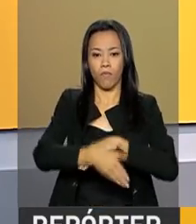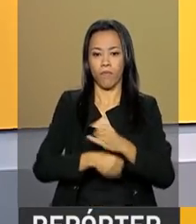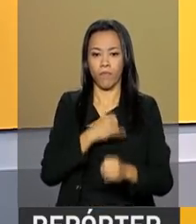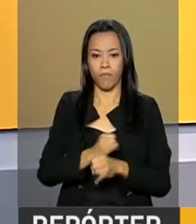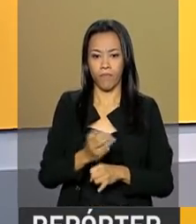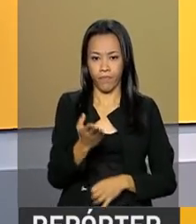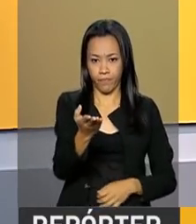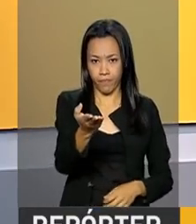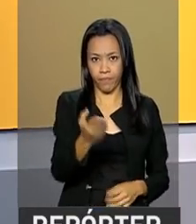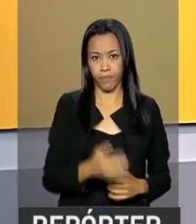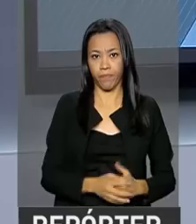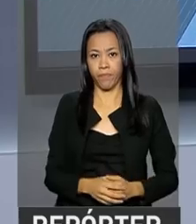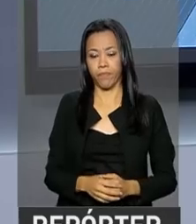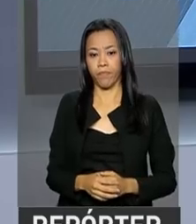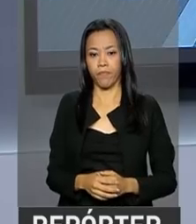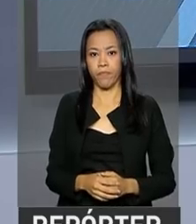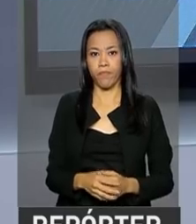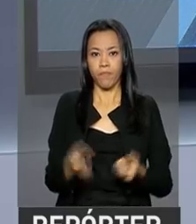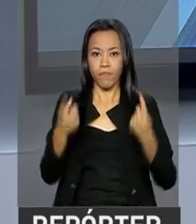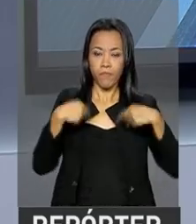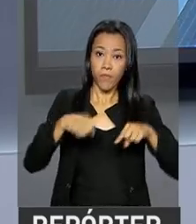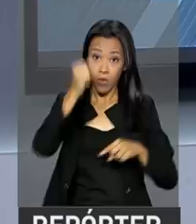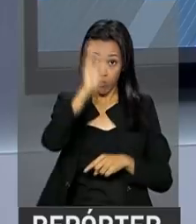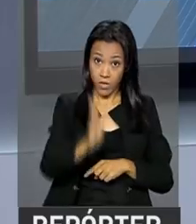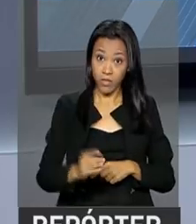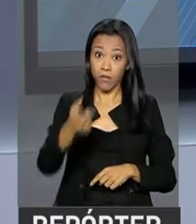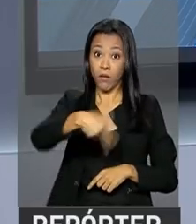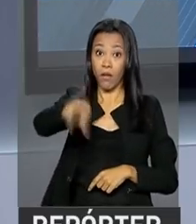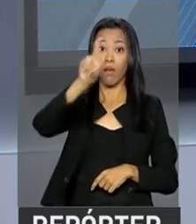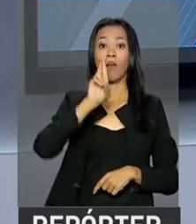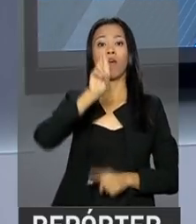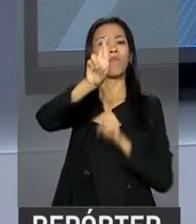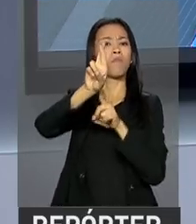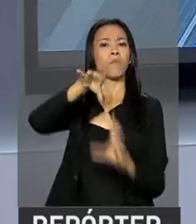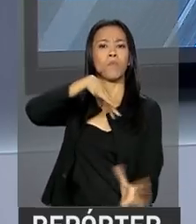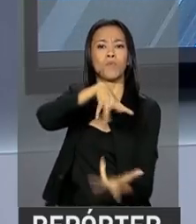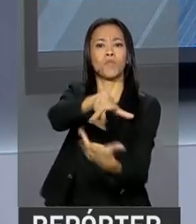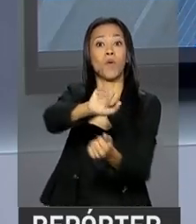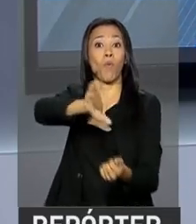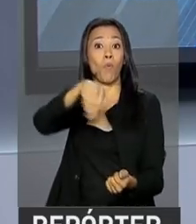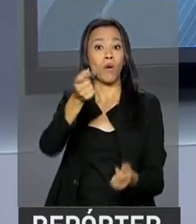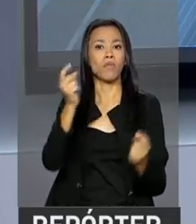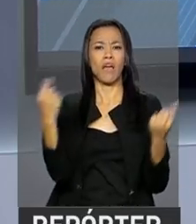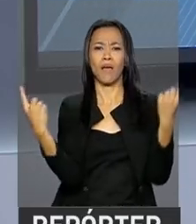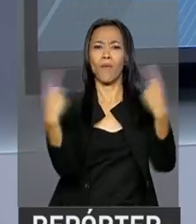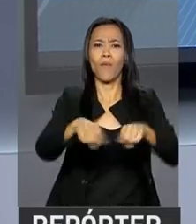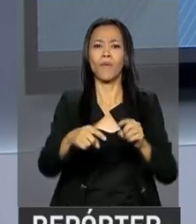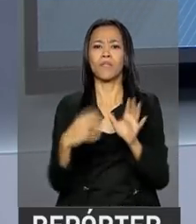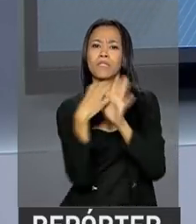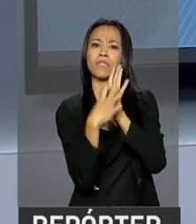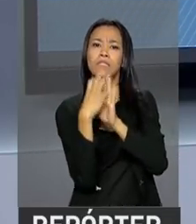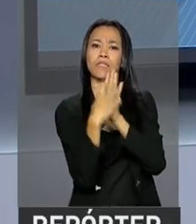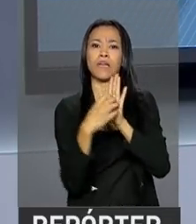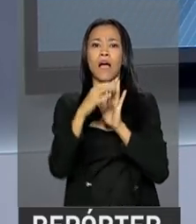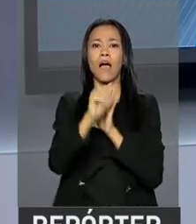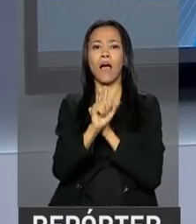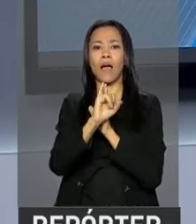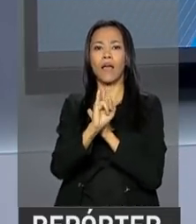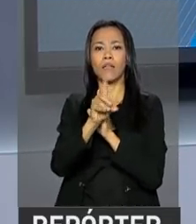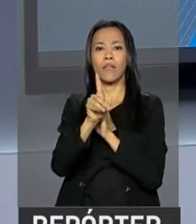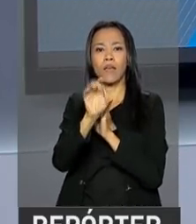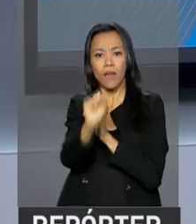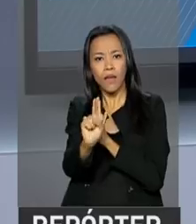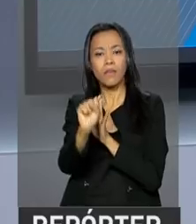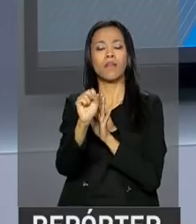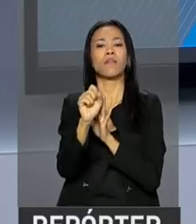anvisa.gov.br o brasil é referência mundial quando o assunto é combate à aids e agora o país